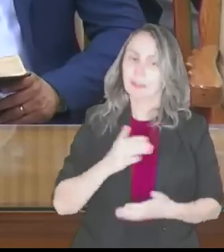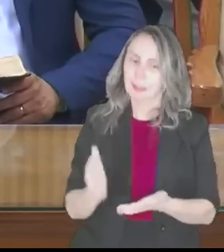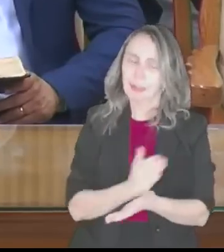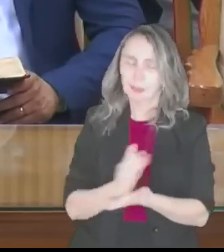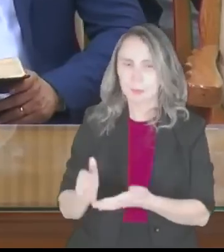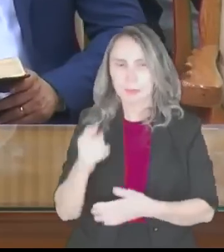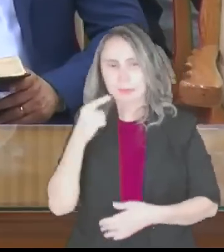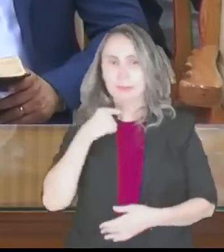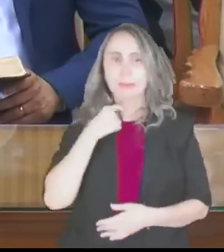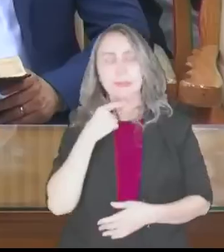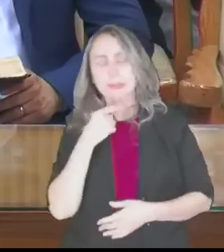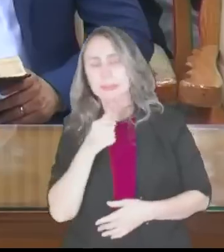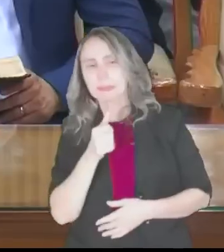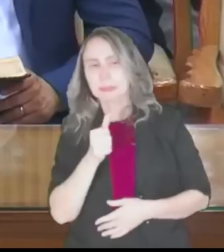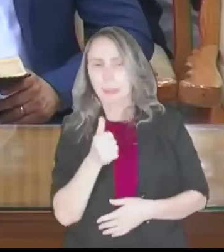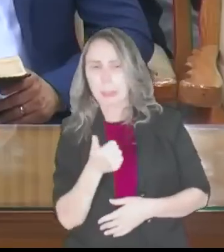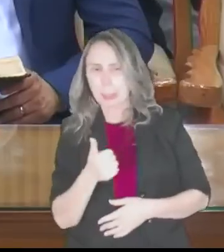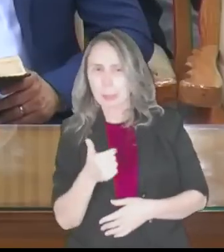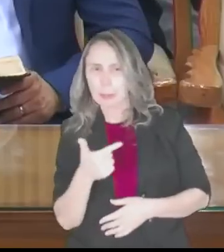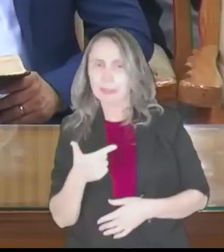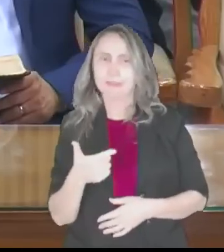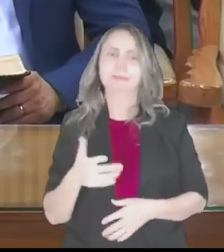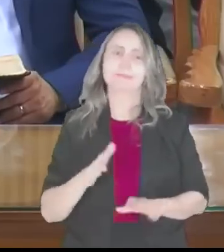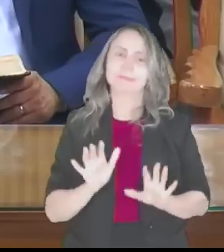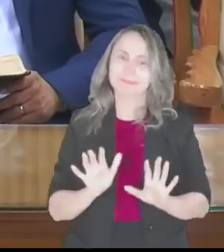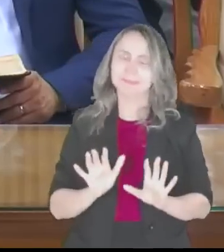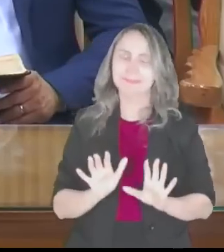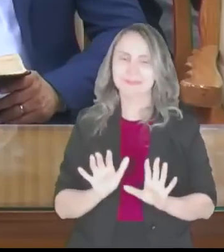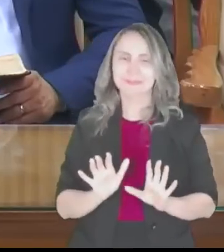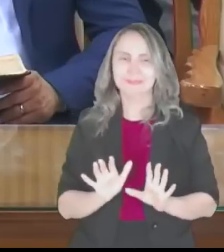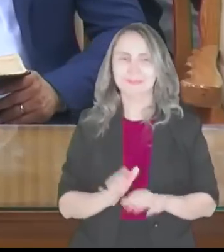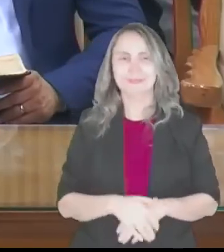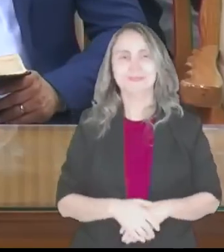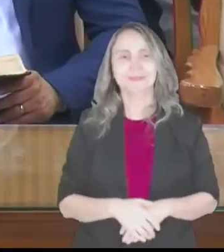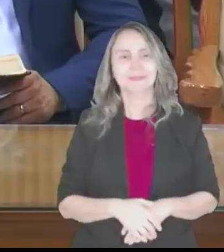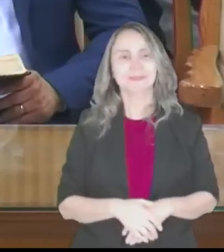tutibiou, sei lá, enganchou. Glória a Deus. Não sabe.